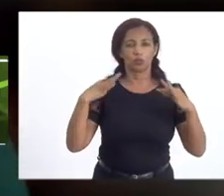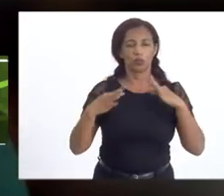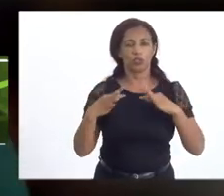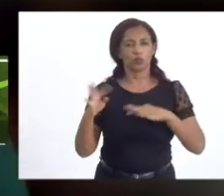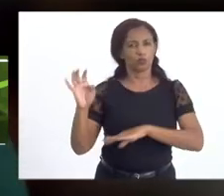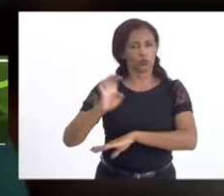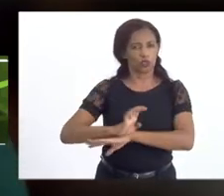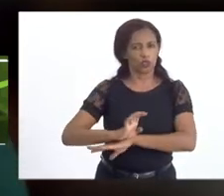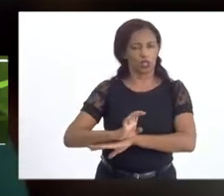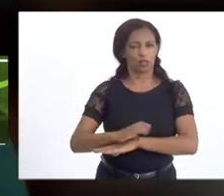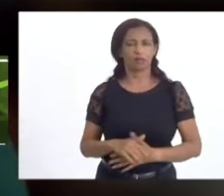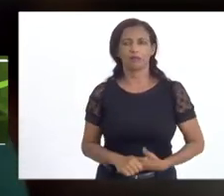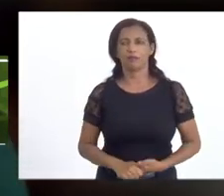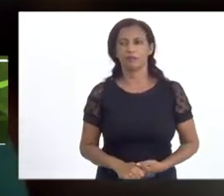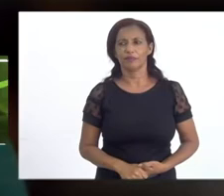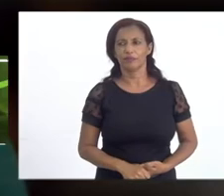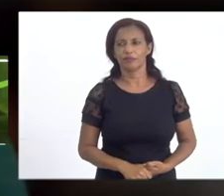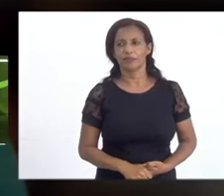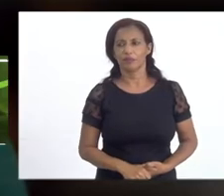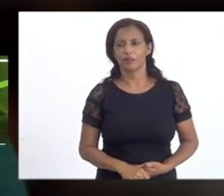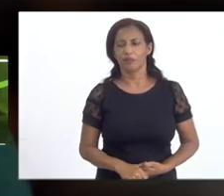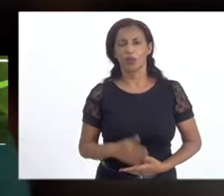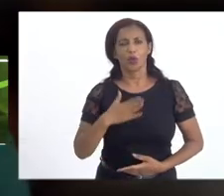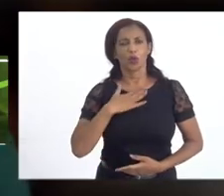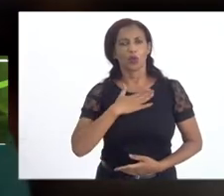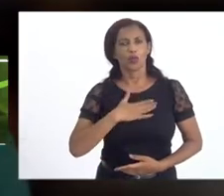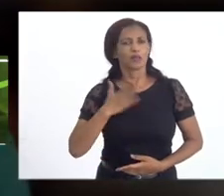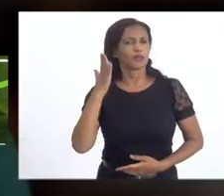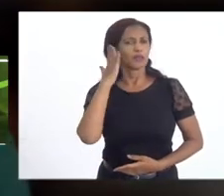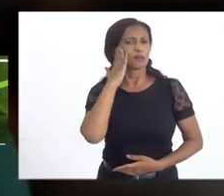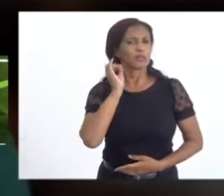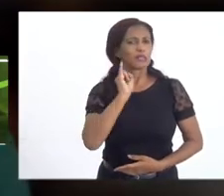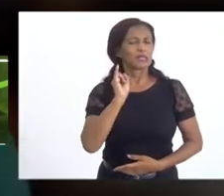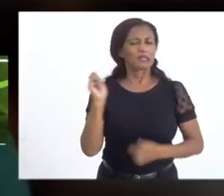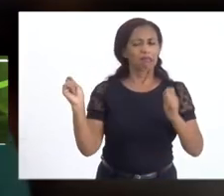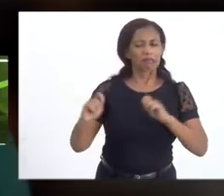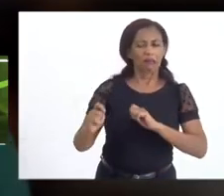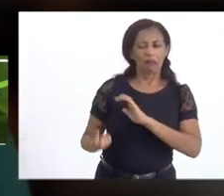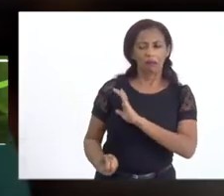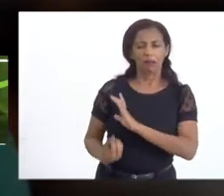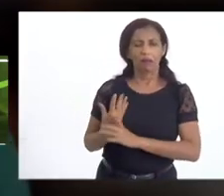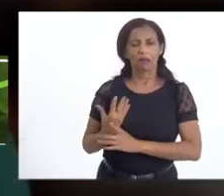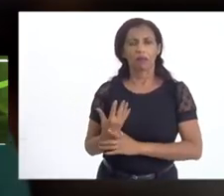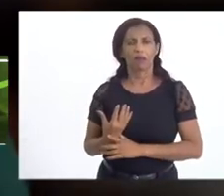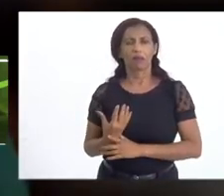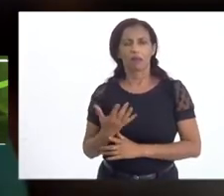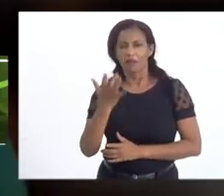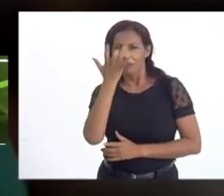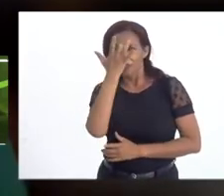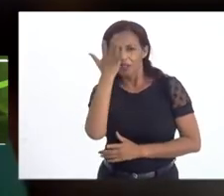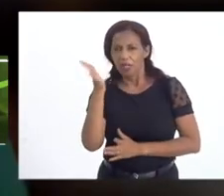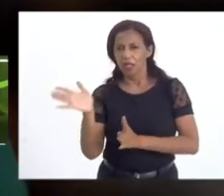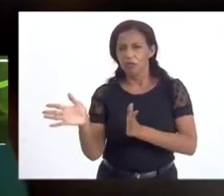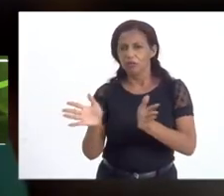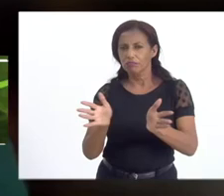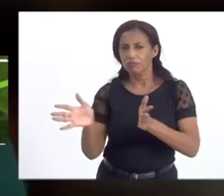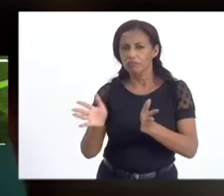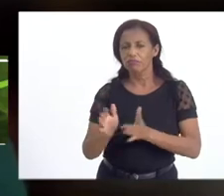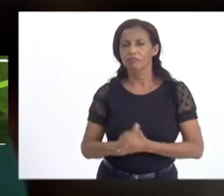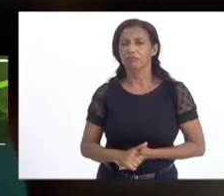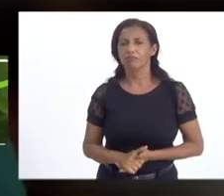estado do Rio, eu gostaria de saber se a gente não pode criar alguma facilidade